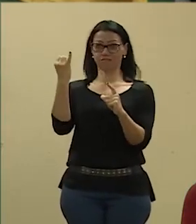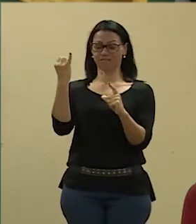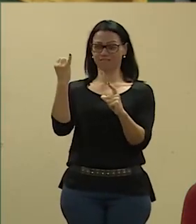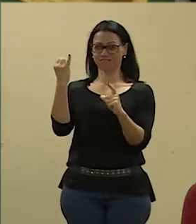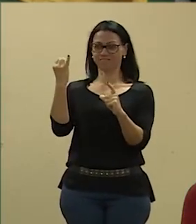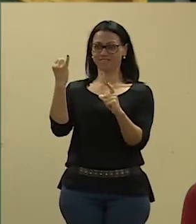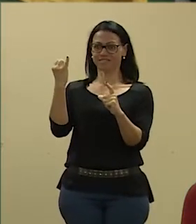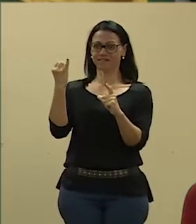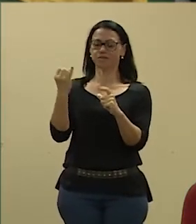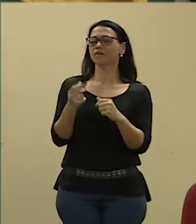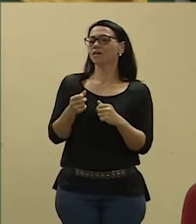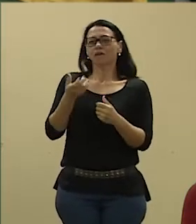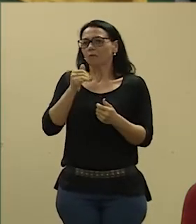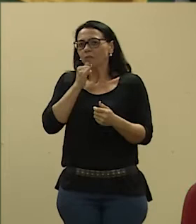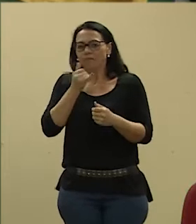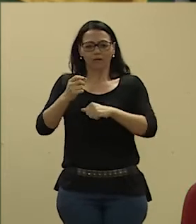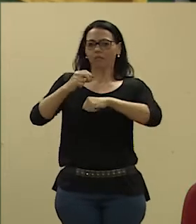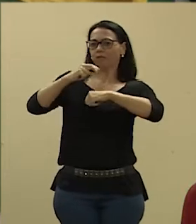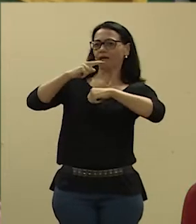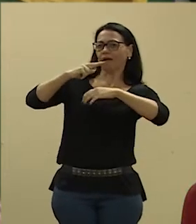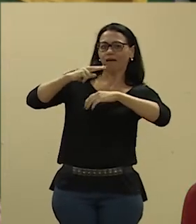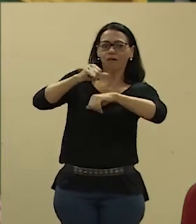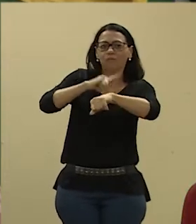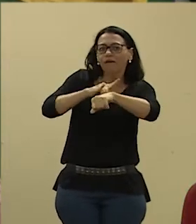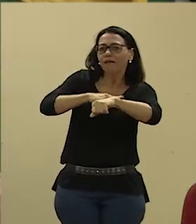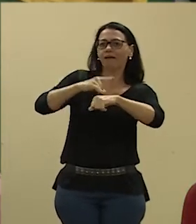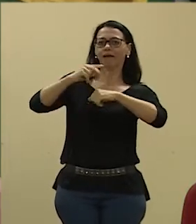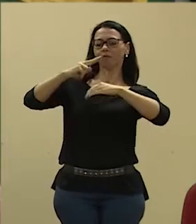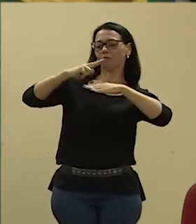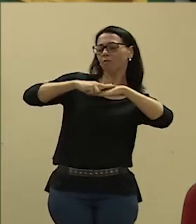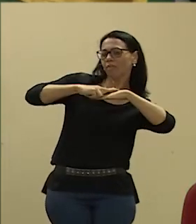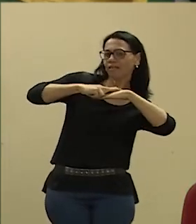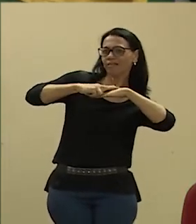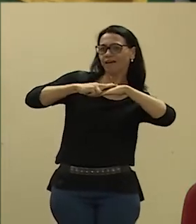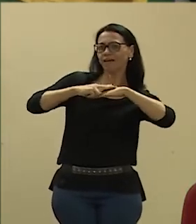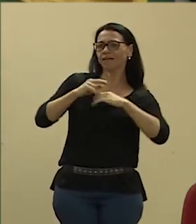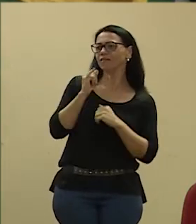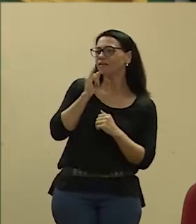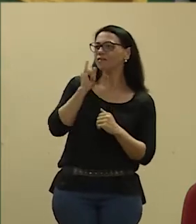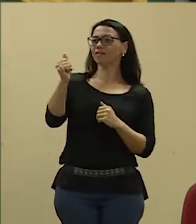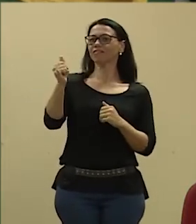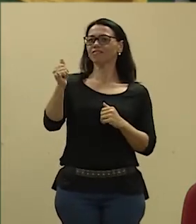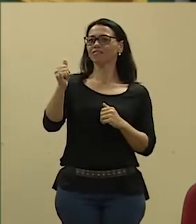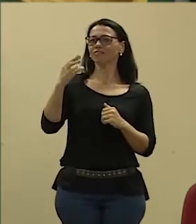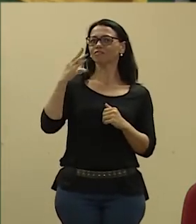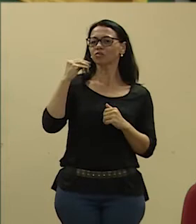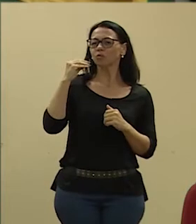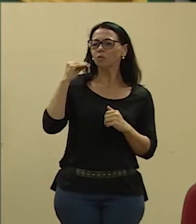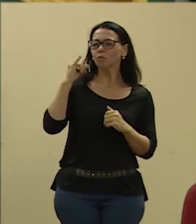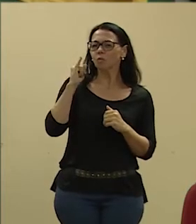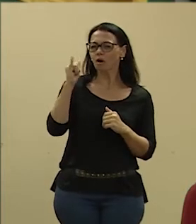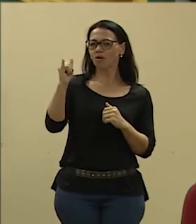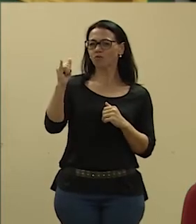cama né e descabelado enfim né eu mando o áudio é a gente dá aquela passadinha na voz de som no